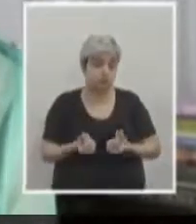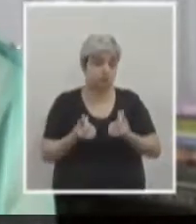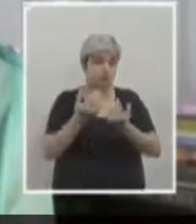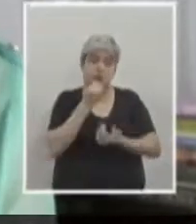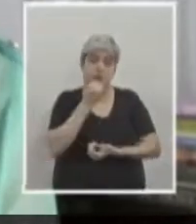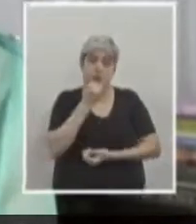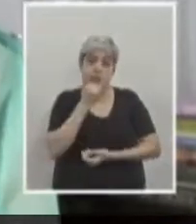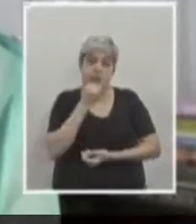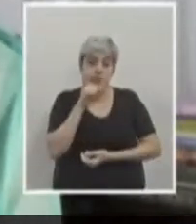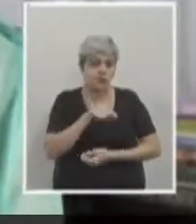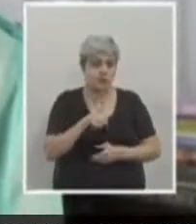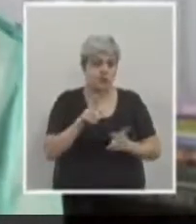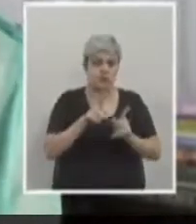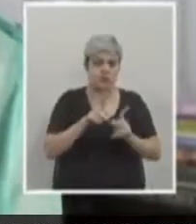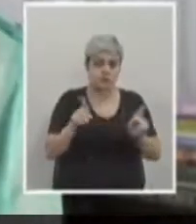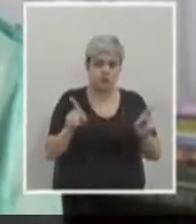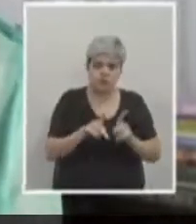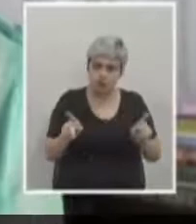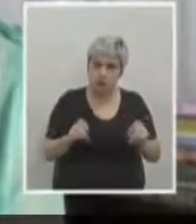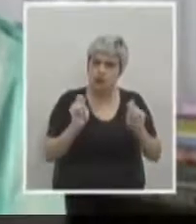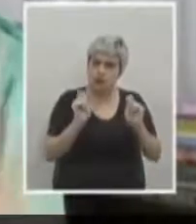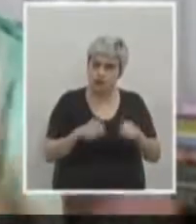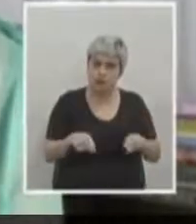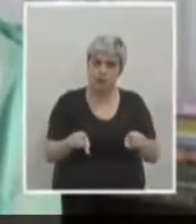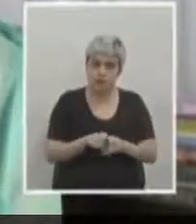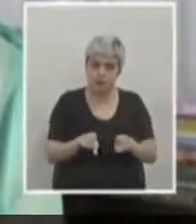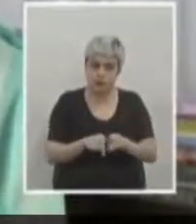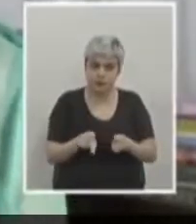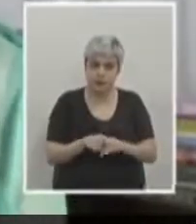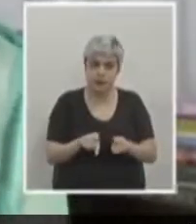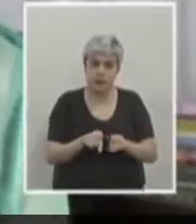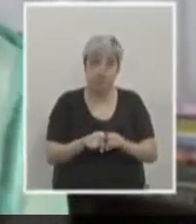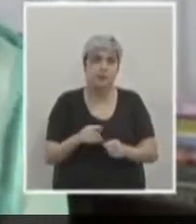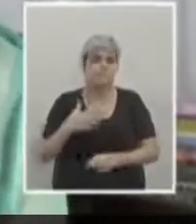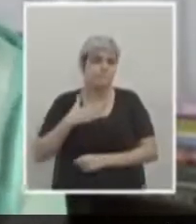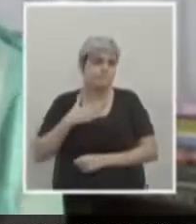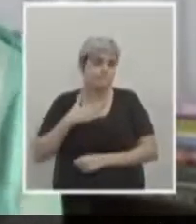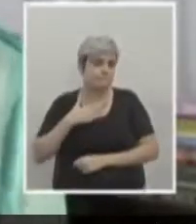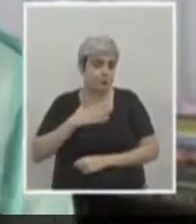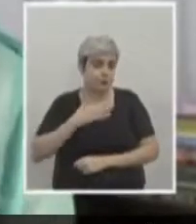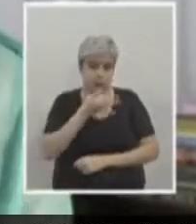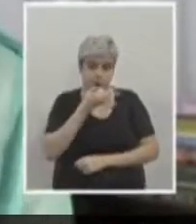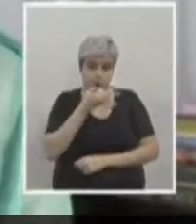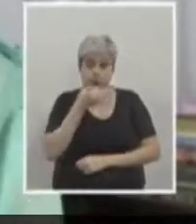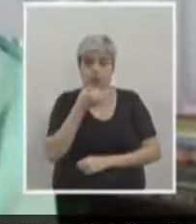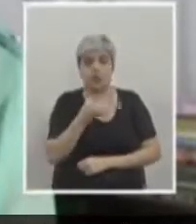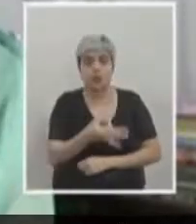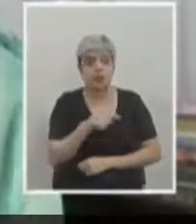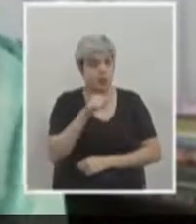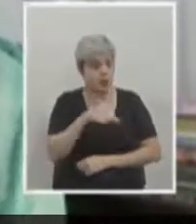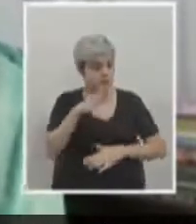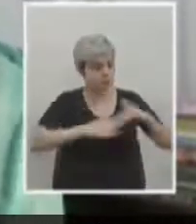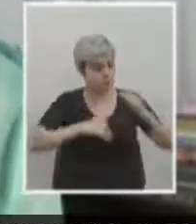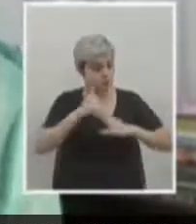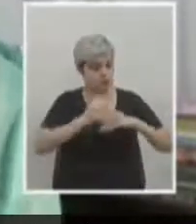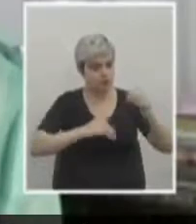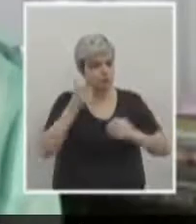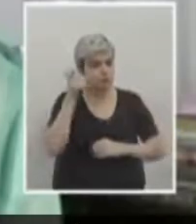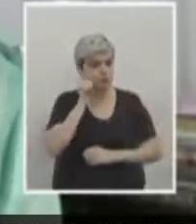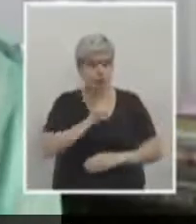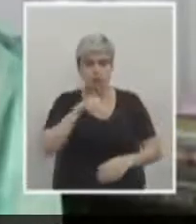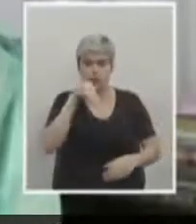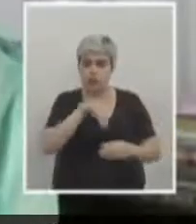Essas professoras, elas são, no meu ponto de vista, elas não têm outro profissional mais qualificado para atuar com o aluno de